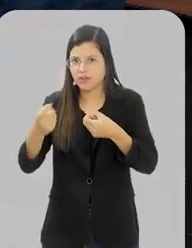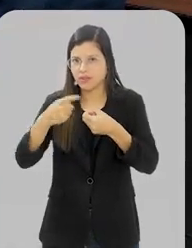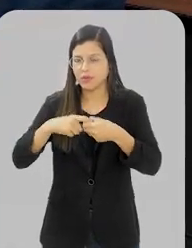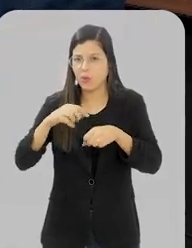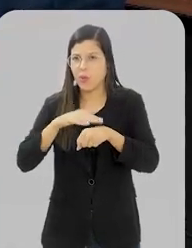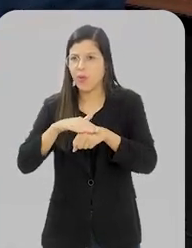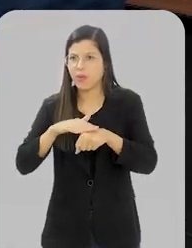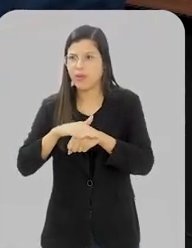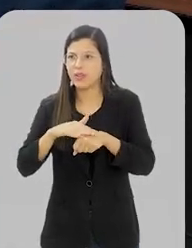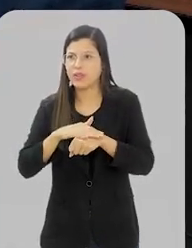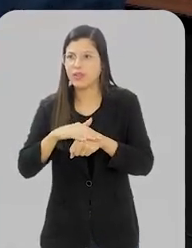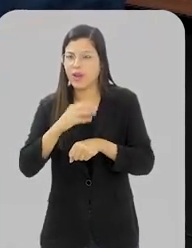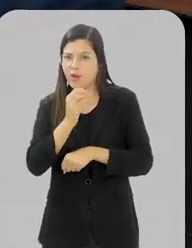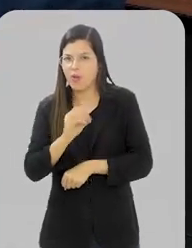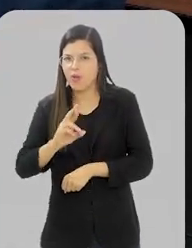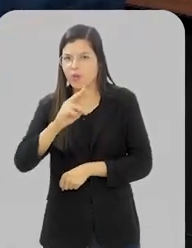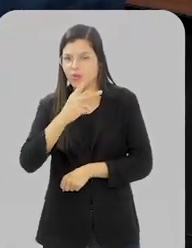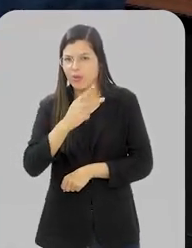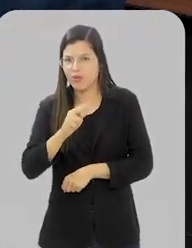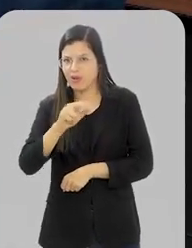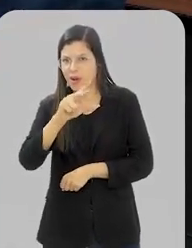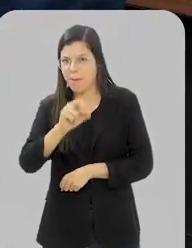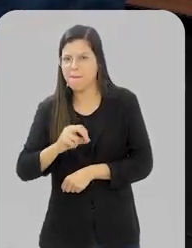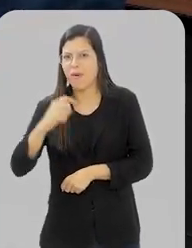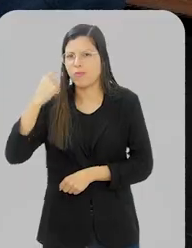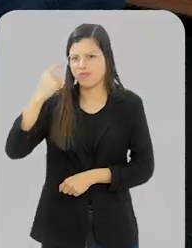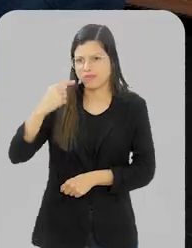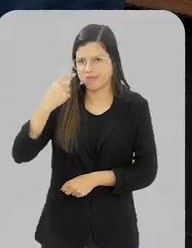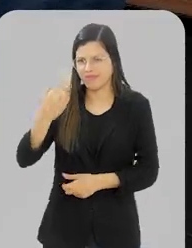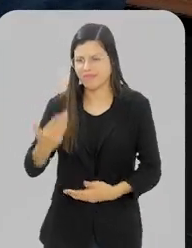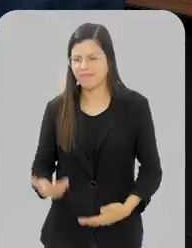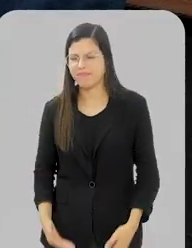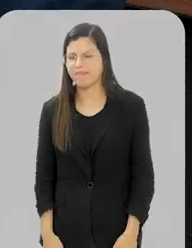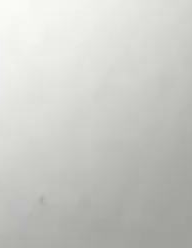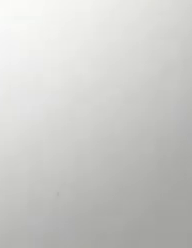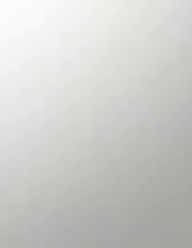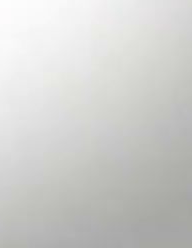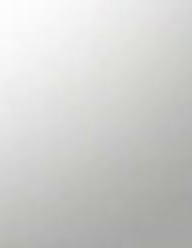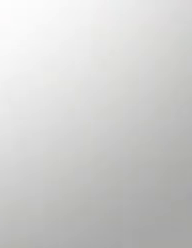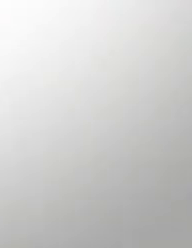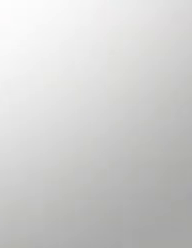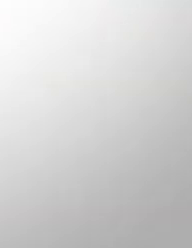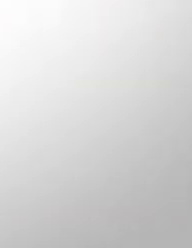na volta aí nós vamos conversar com o Dr Paulo mautes o